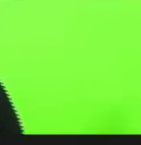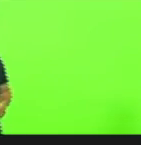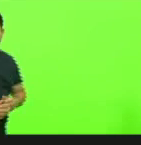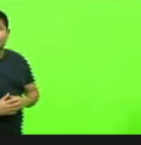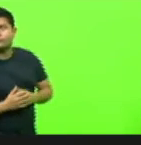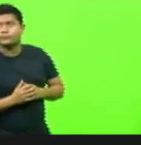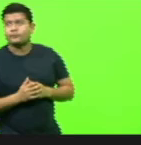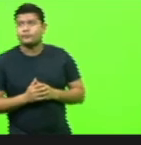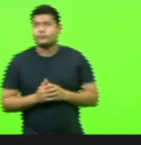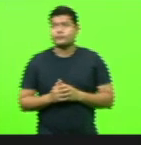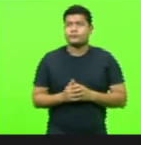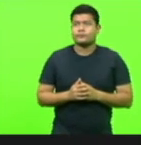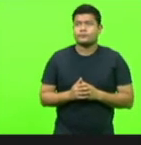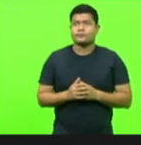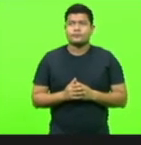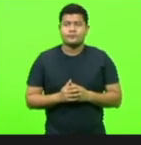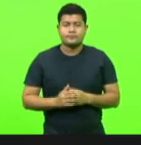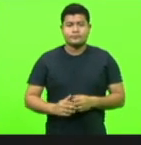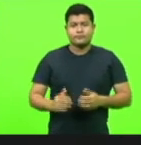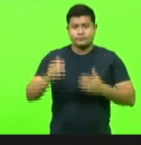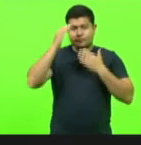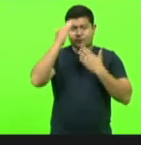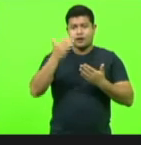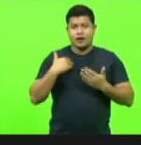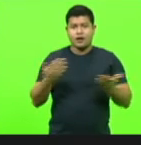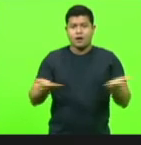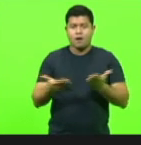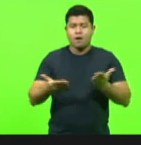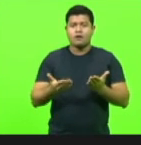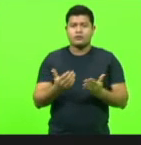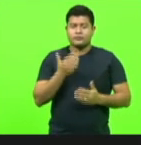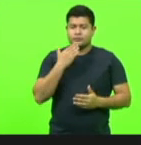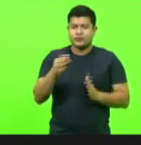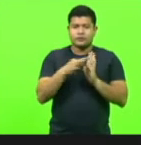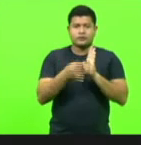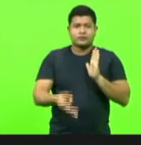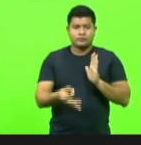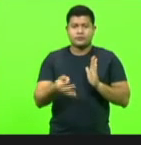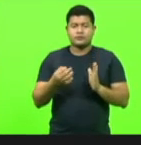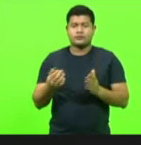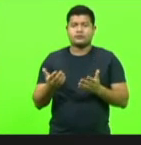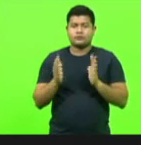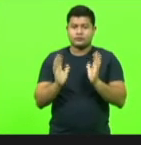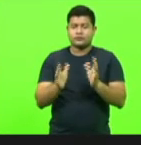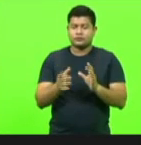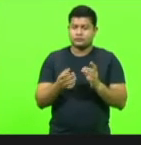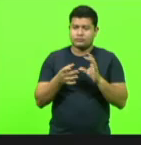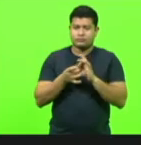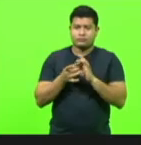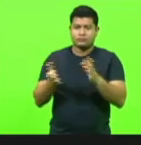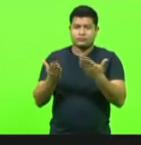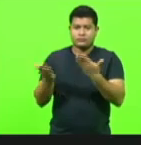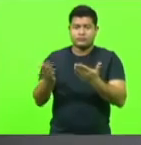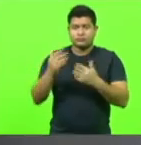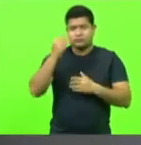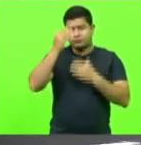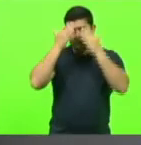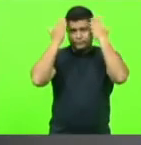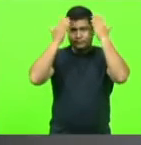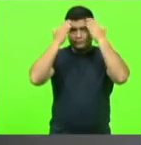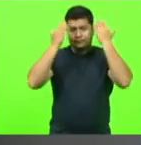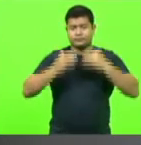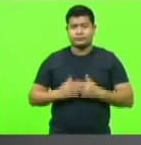Fernando a e obrigado Vista concedida ao Deputado José Milton Scheffer